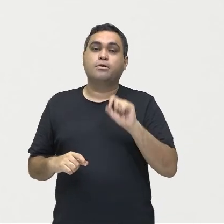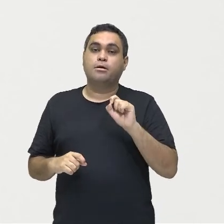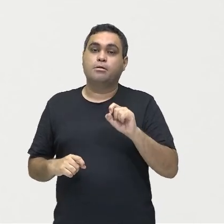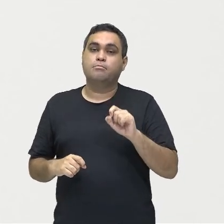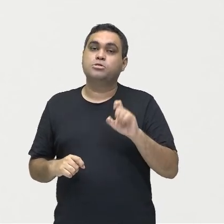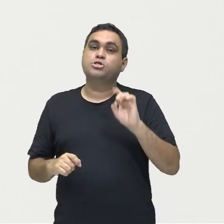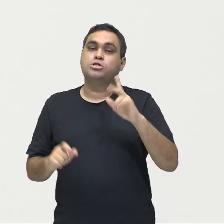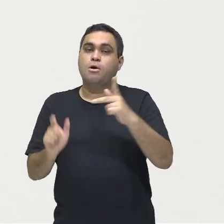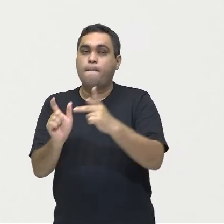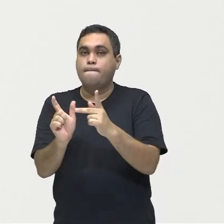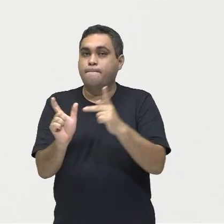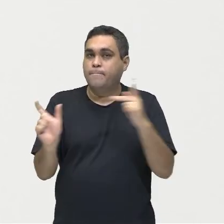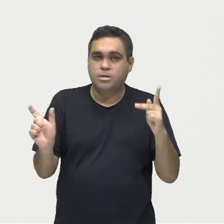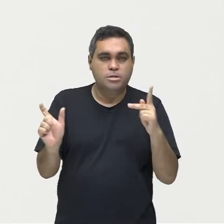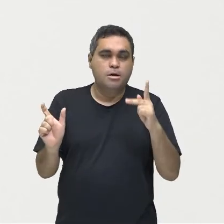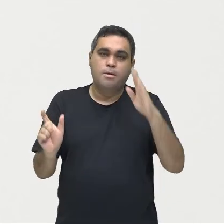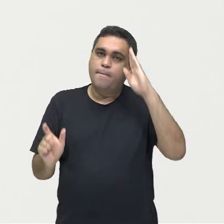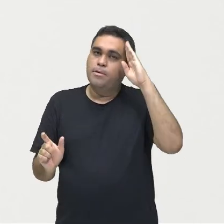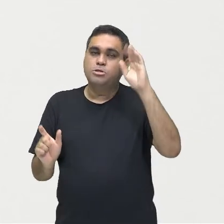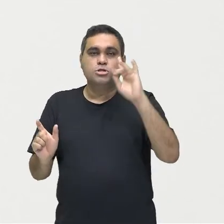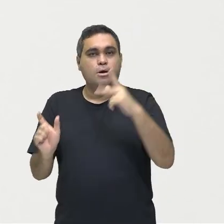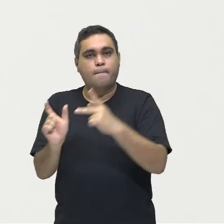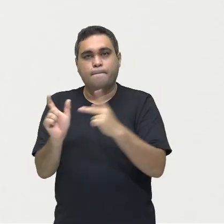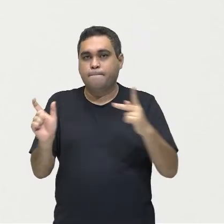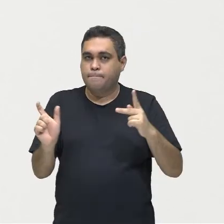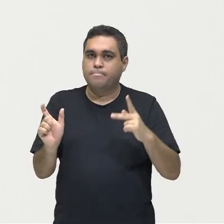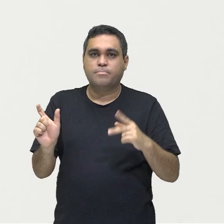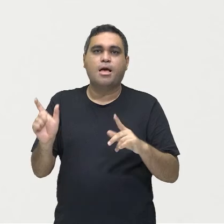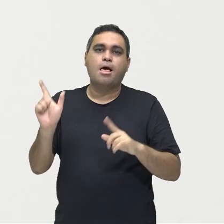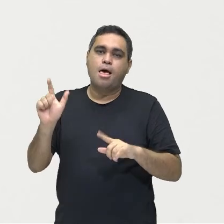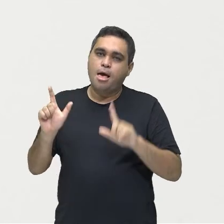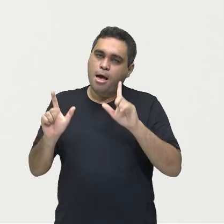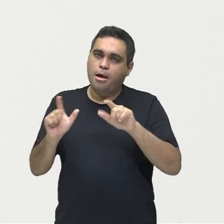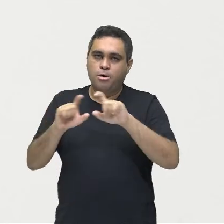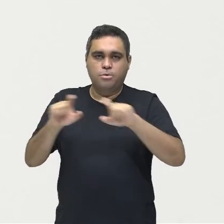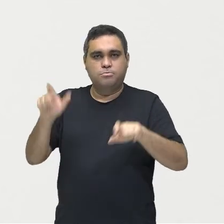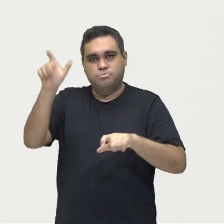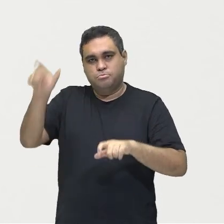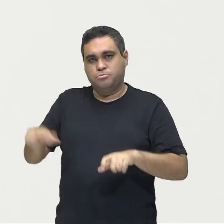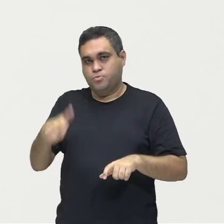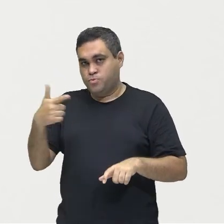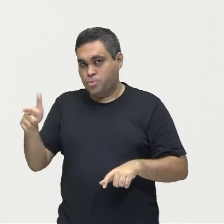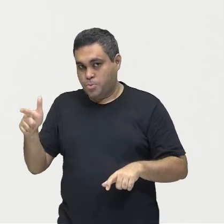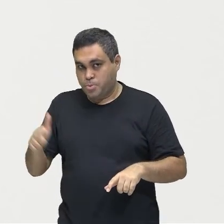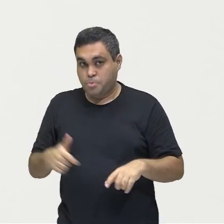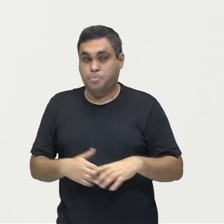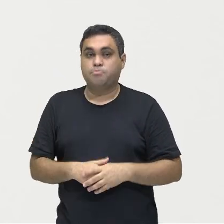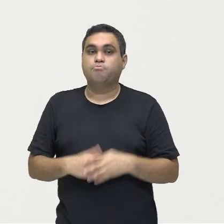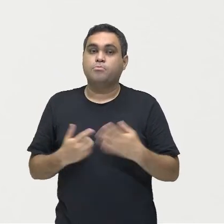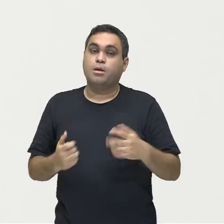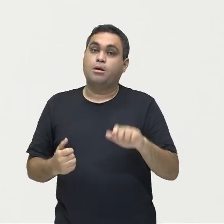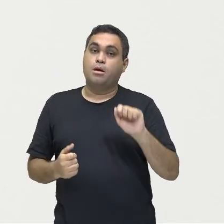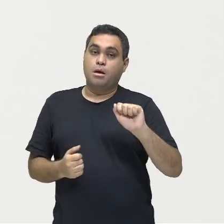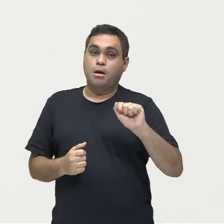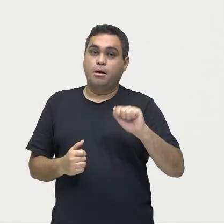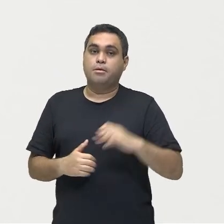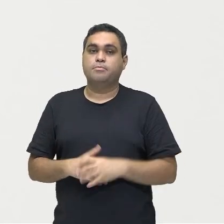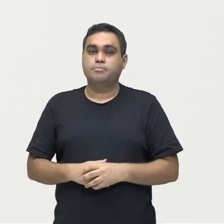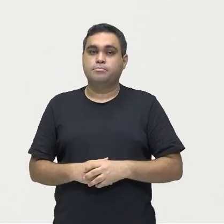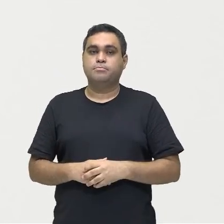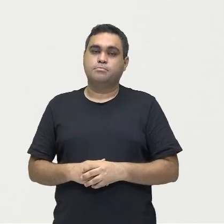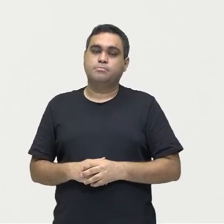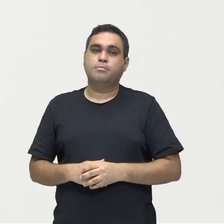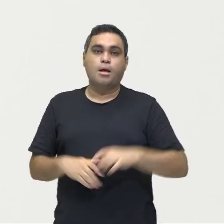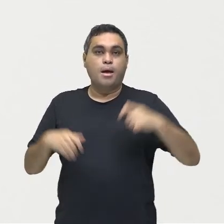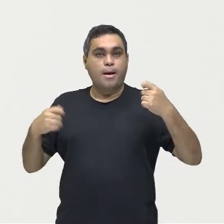apenas o predicado, é a oração sem sujeito. Muito bem, então vamos olhar aqui. Na letra A, nós temos